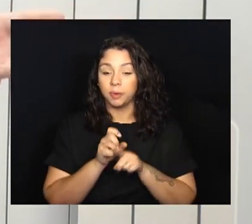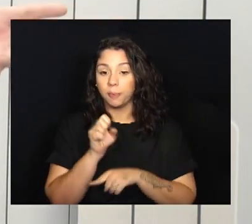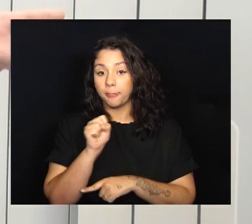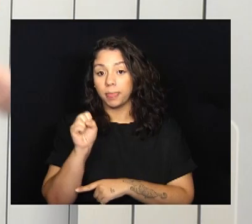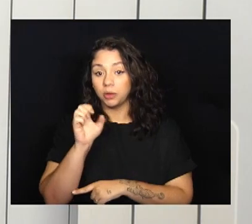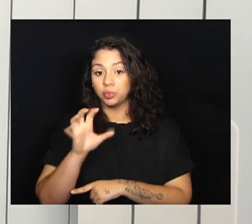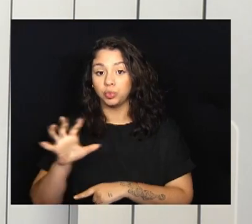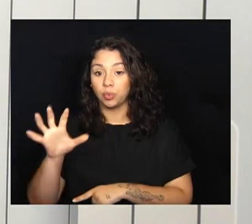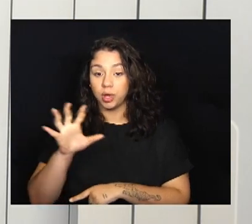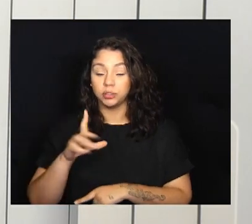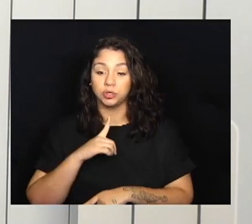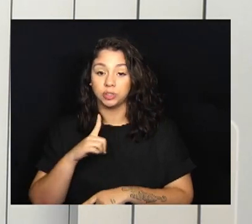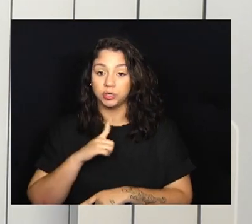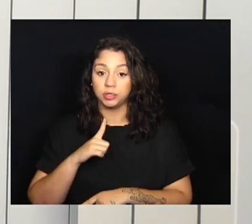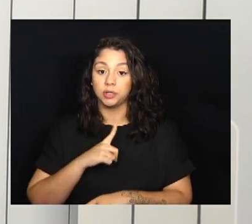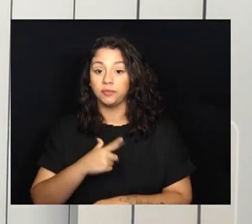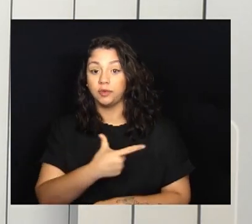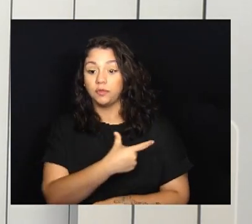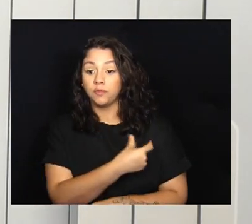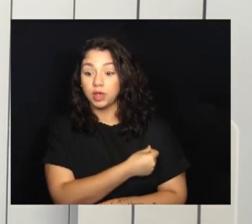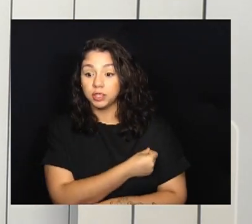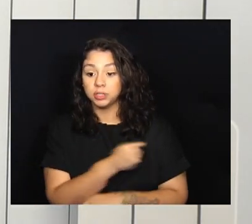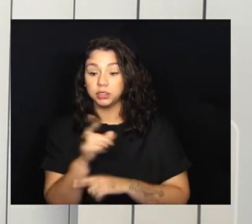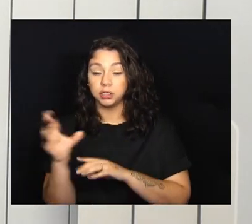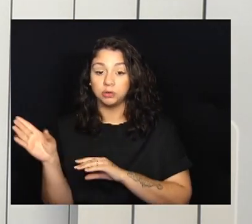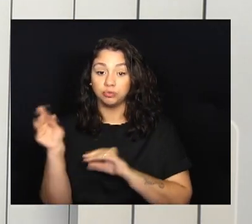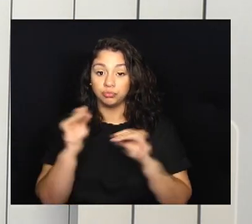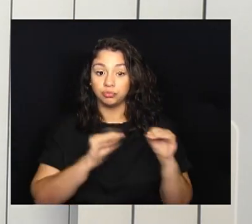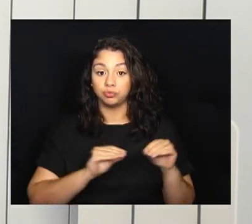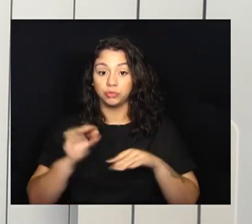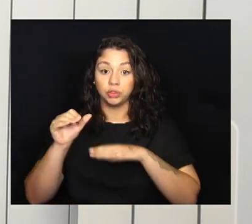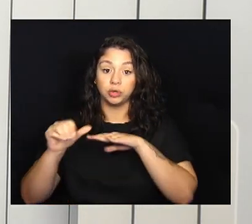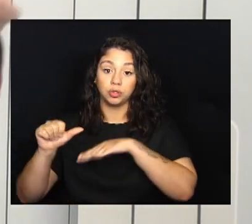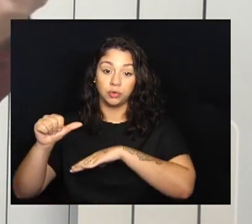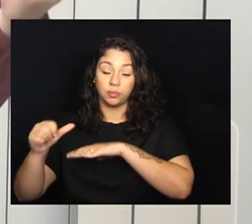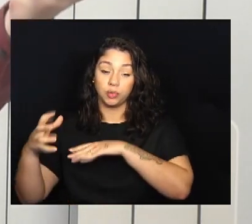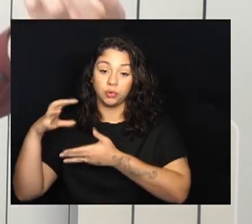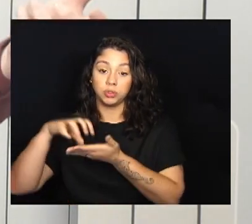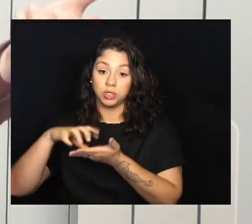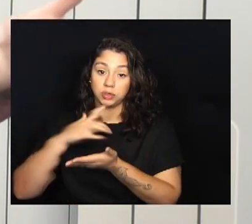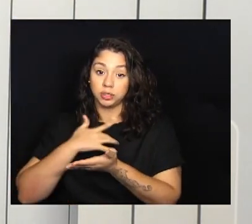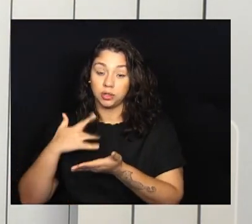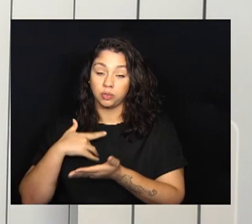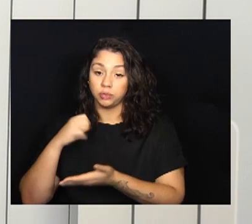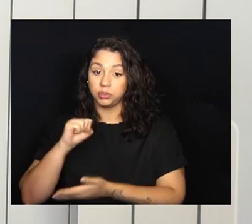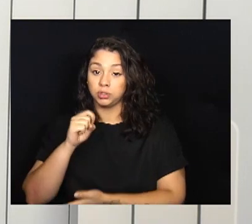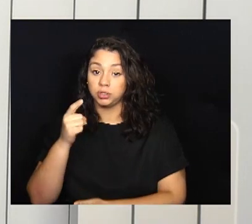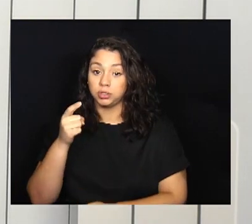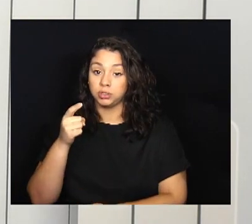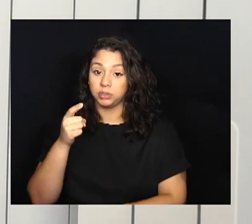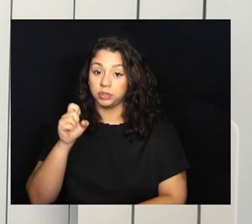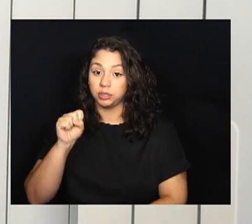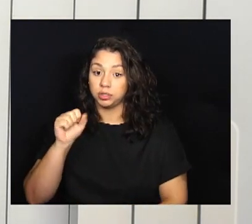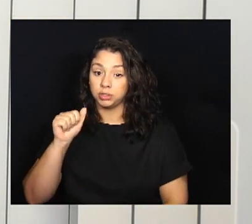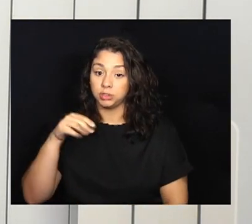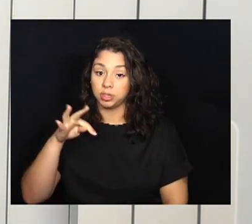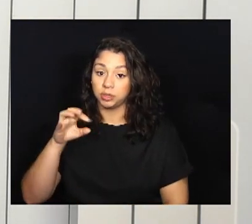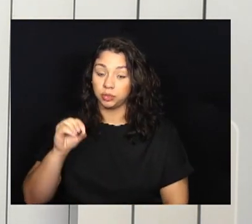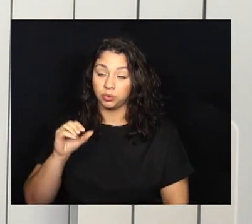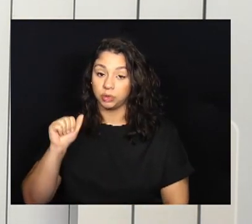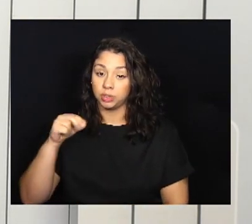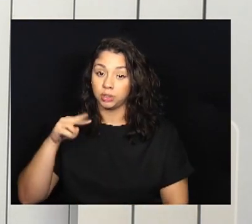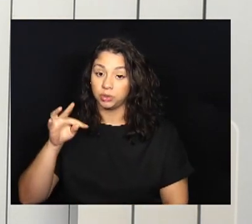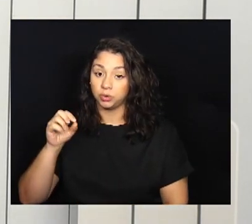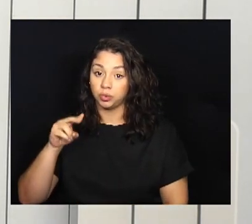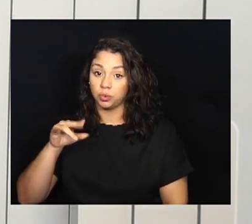necessário remanejar as vacinas do Centro de Saúde Santo Antônio para outra unidade devido à falta de energia